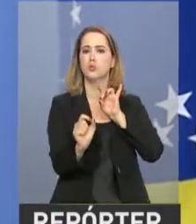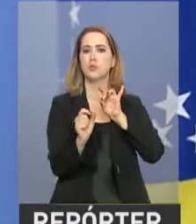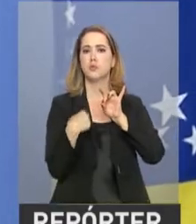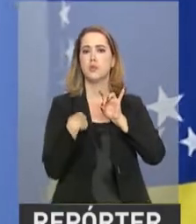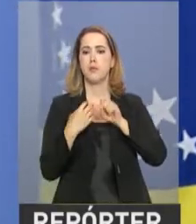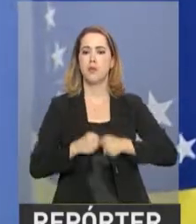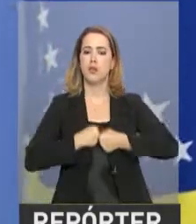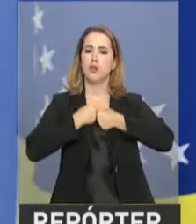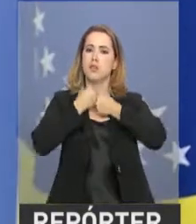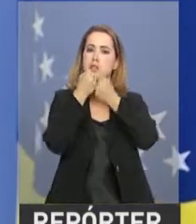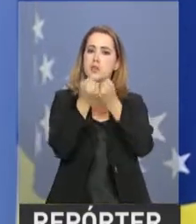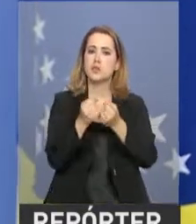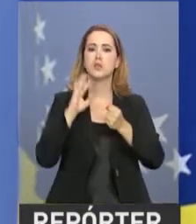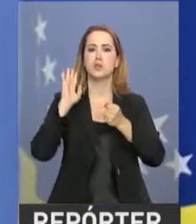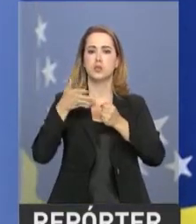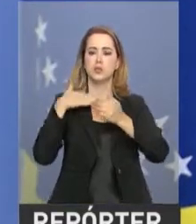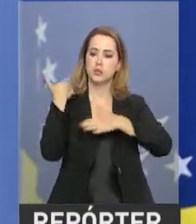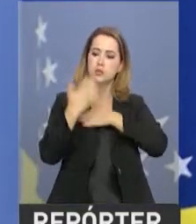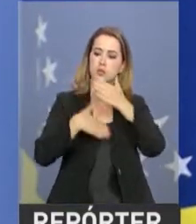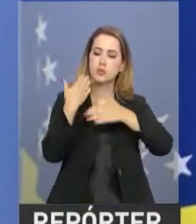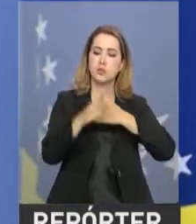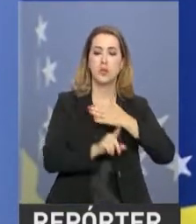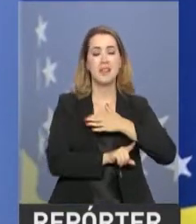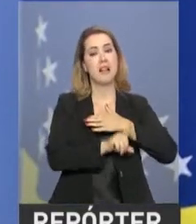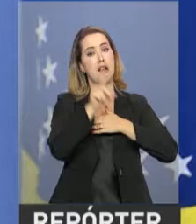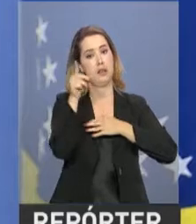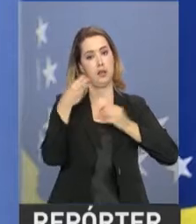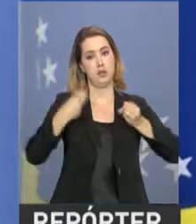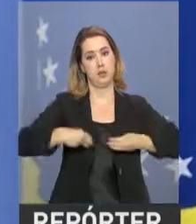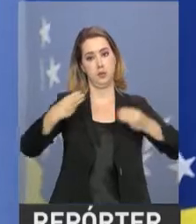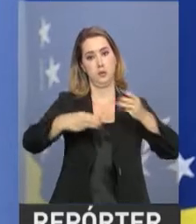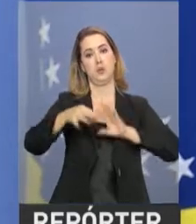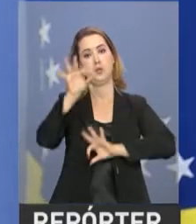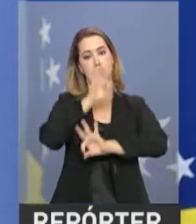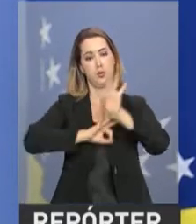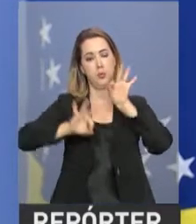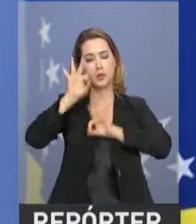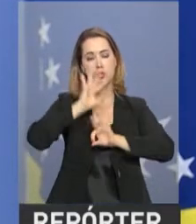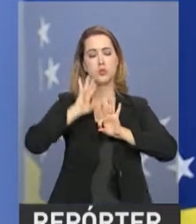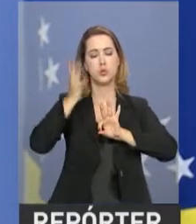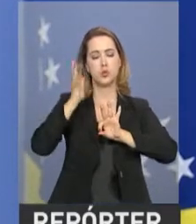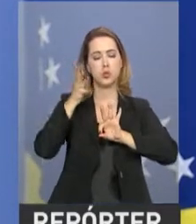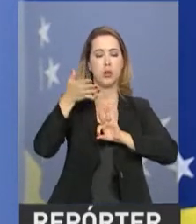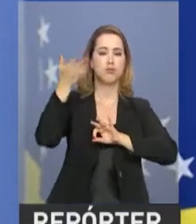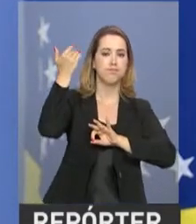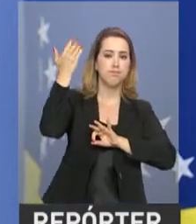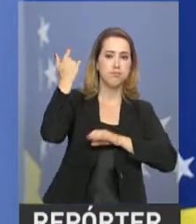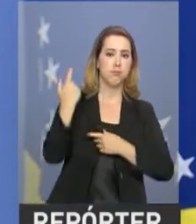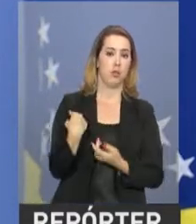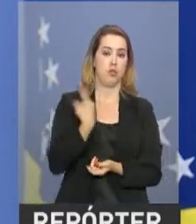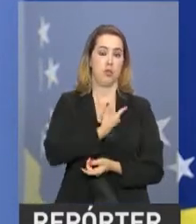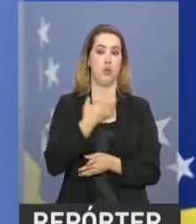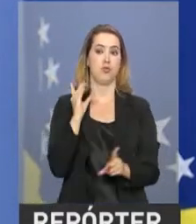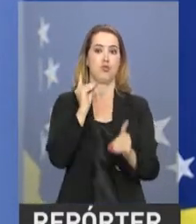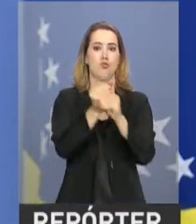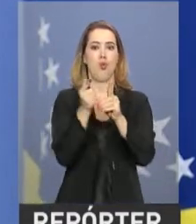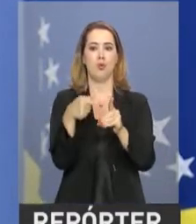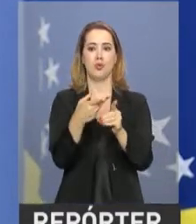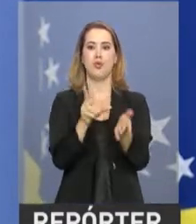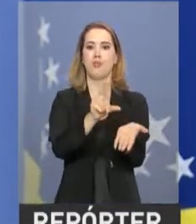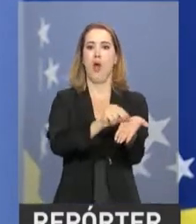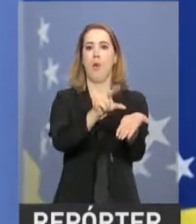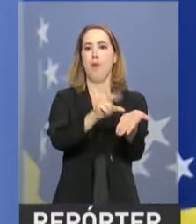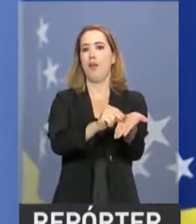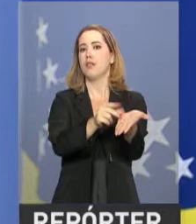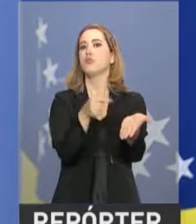de esforços já desenvolvidos lá no Ministério do Planejamento há tanto tempo, com um programa que encontramos aqui na